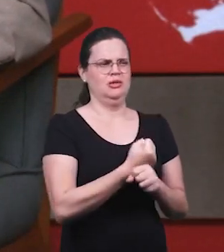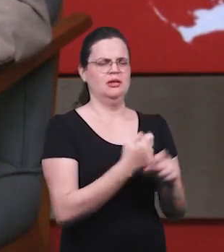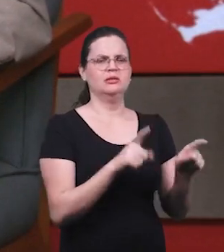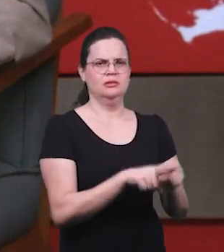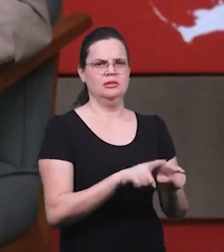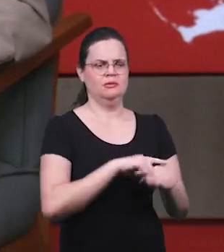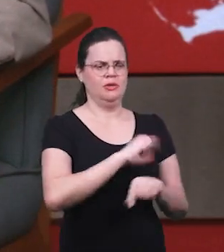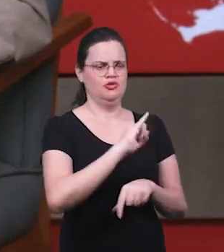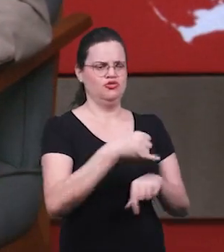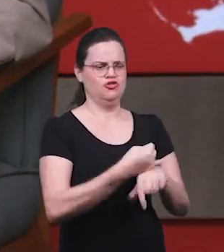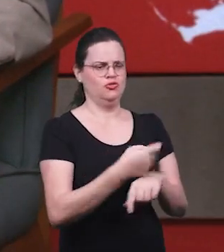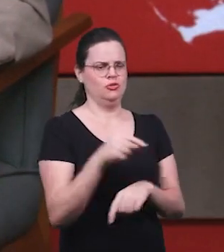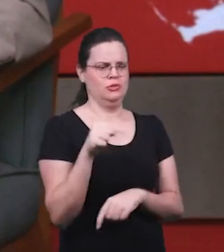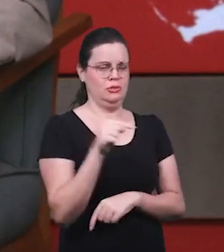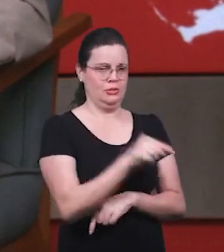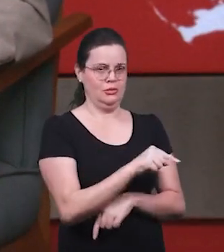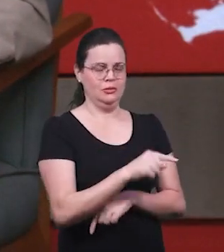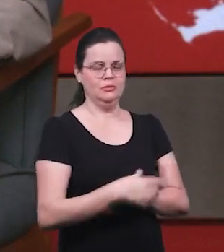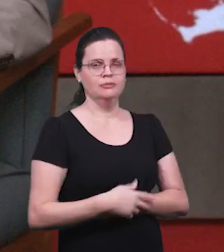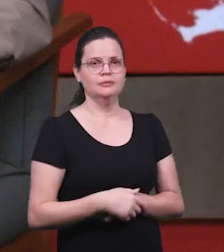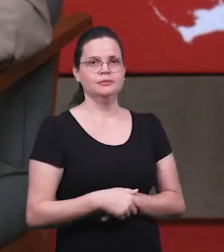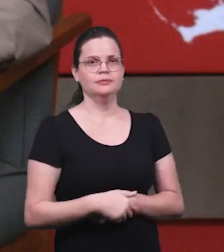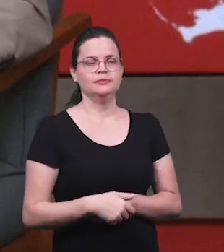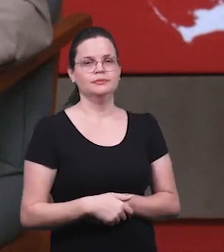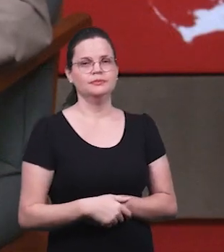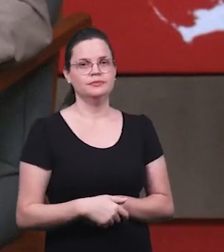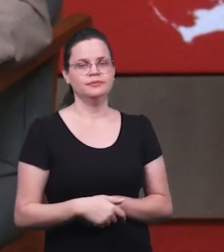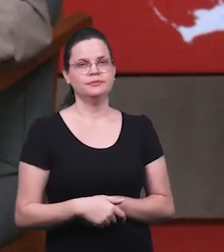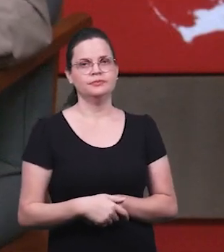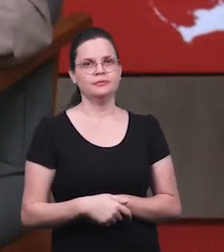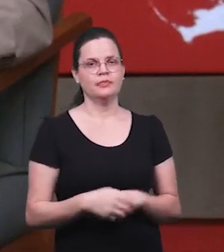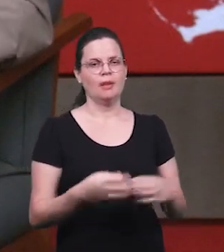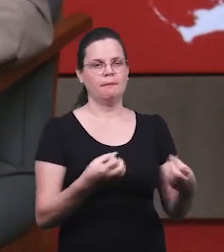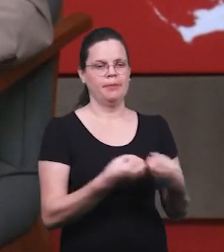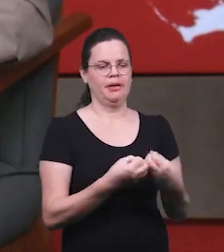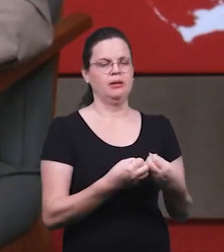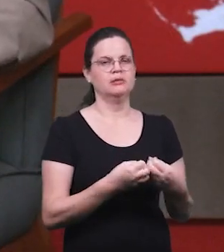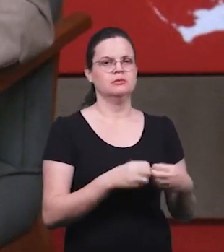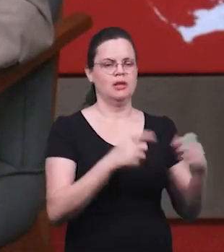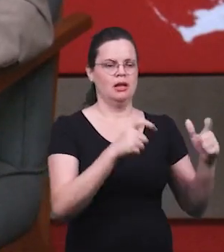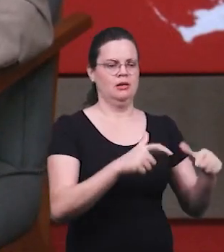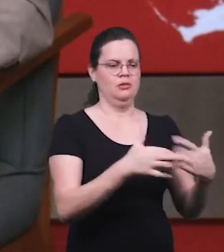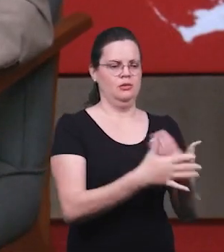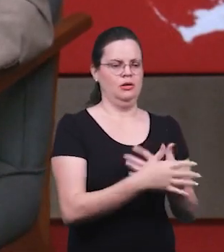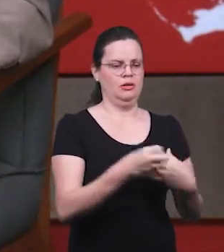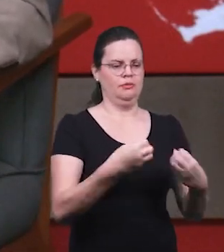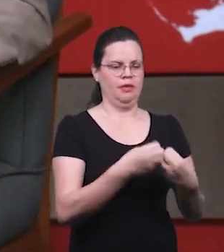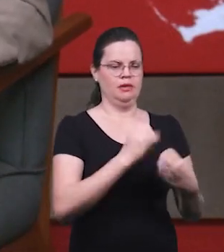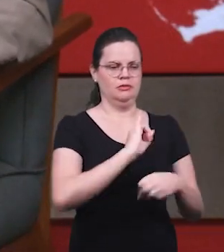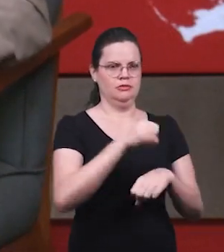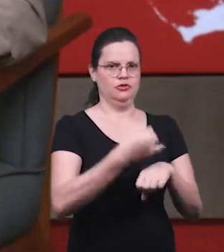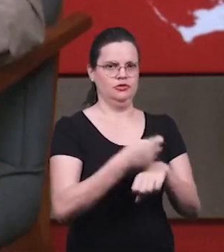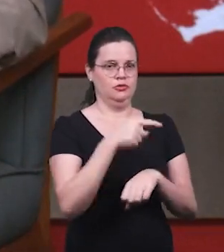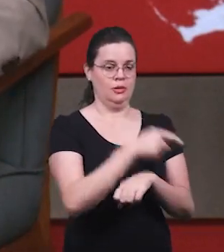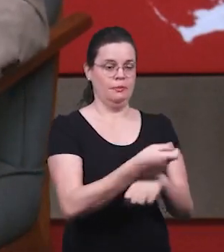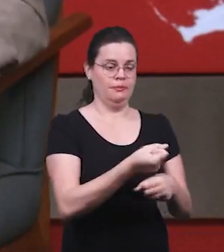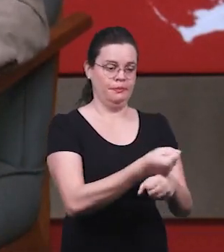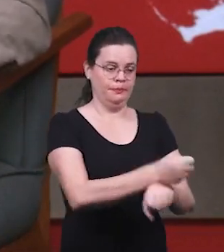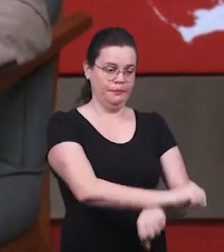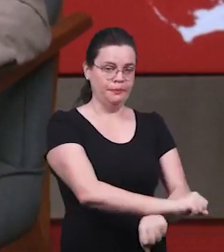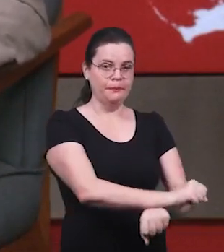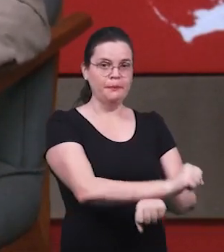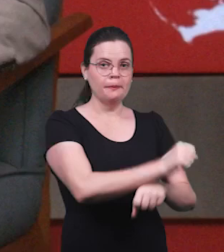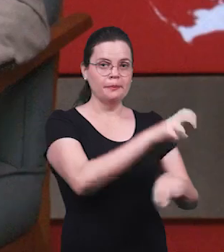anos ali em Cesareia, né? Próximo ali a Jerusalém, preso, ainda